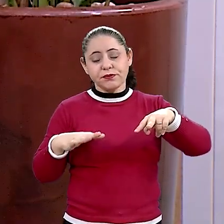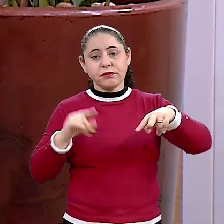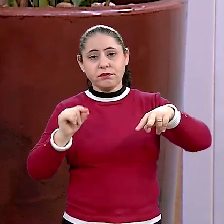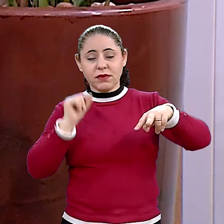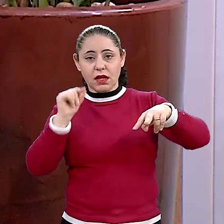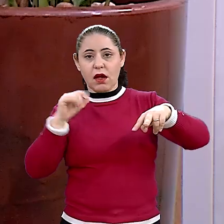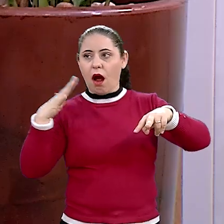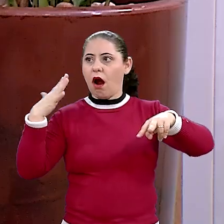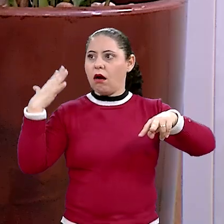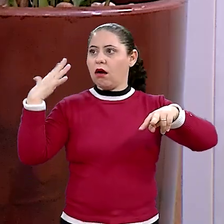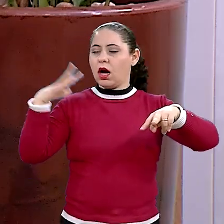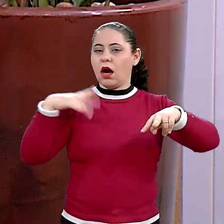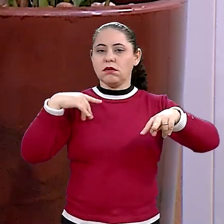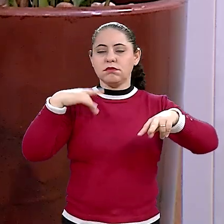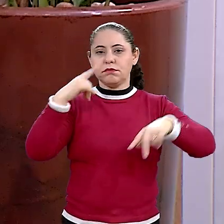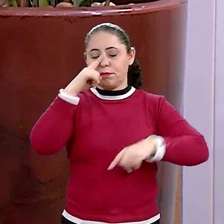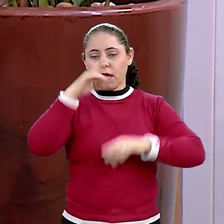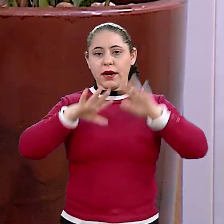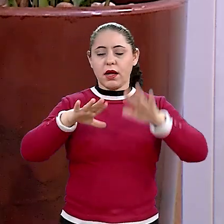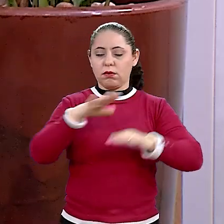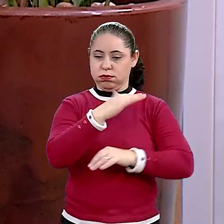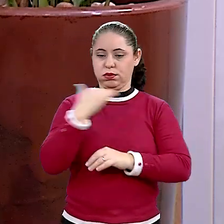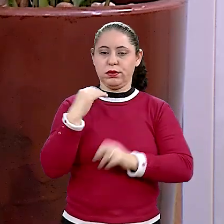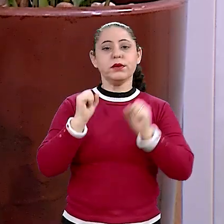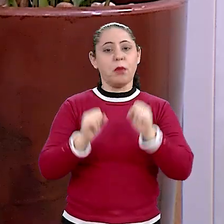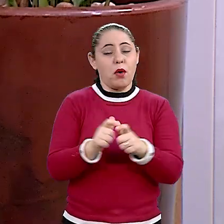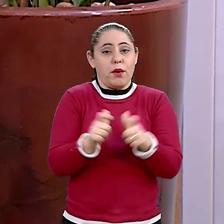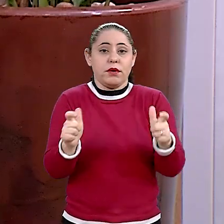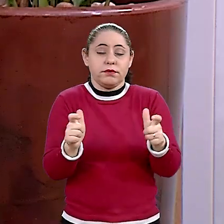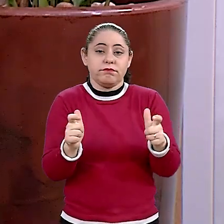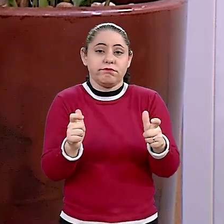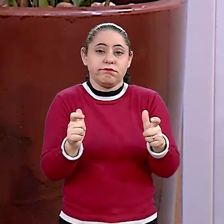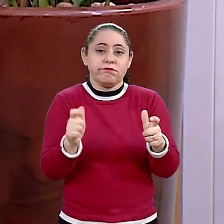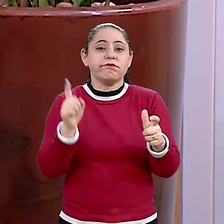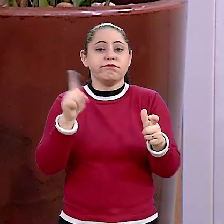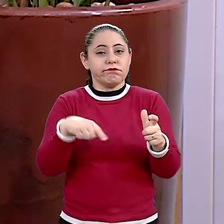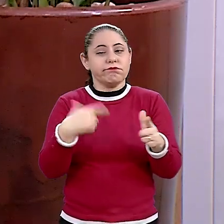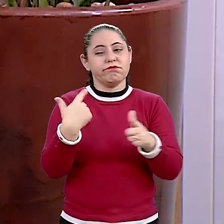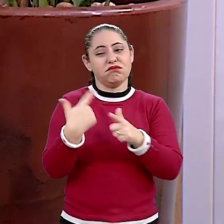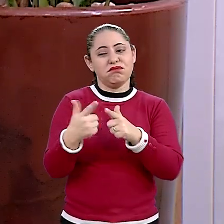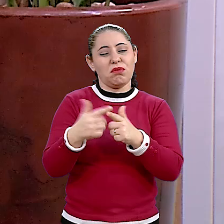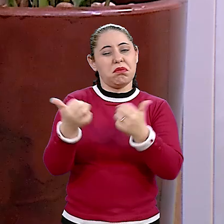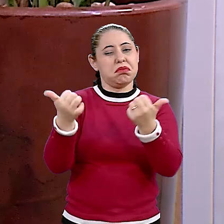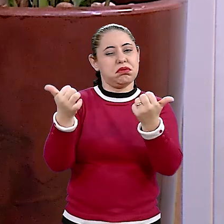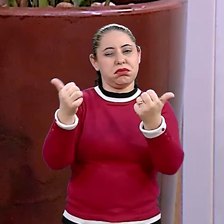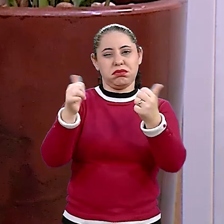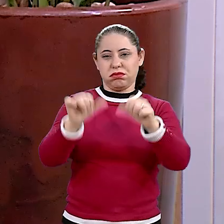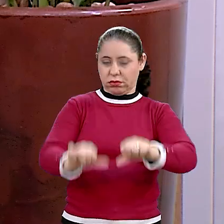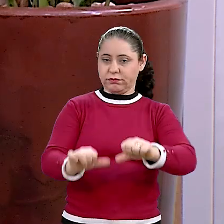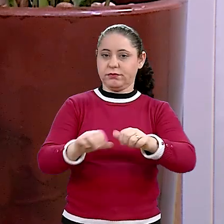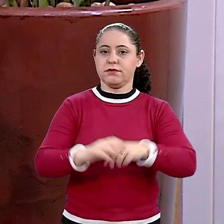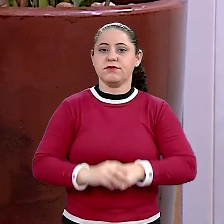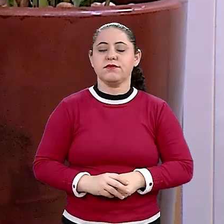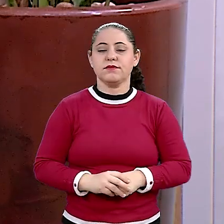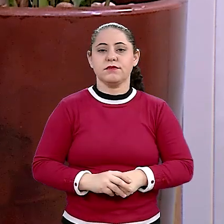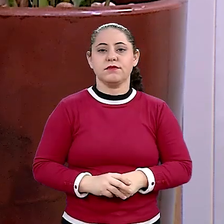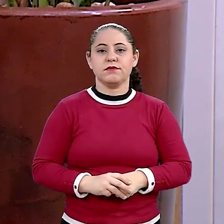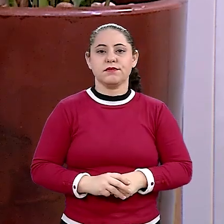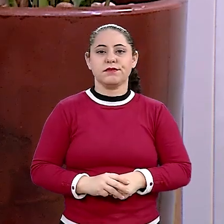cara e o risco de morte, que antes era pequeno, fica altíssimo. Né? Então, assim, a falência completa da forma de ver. Então,